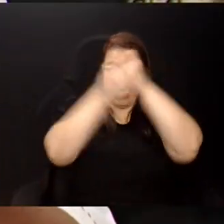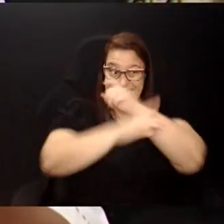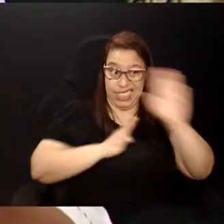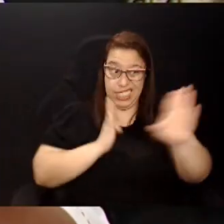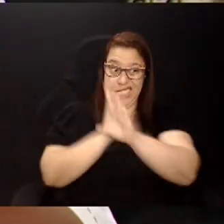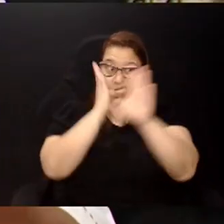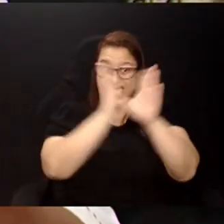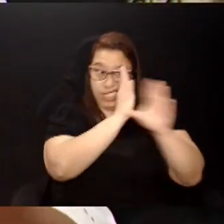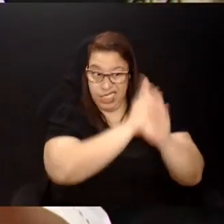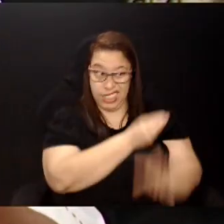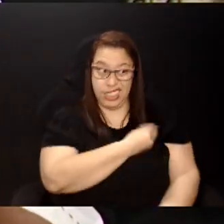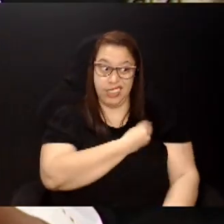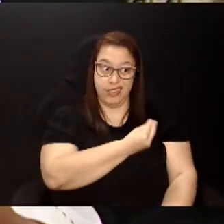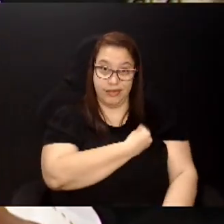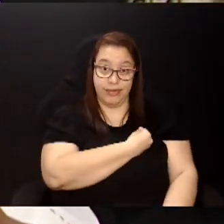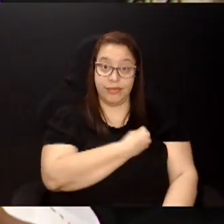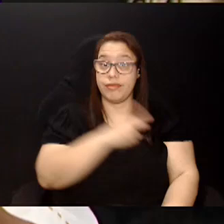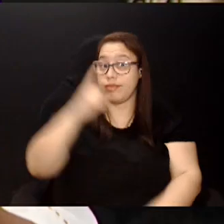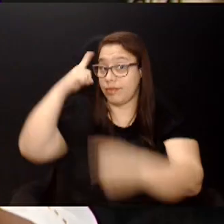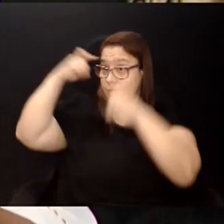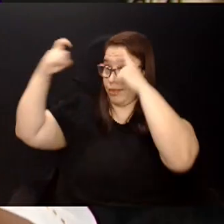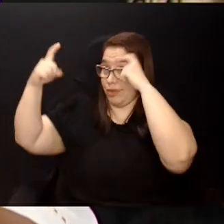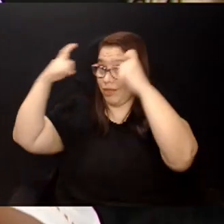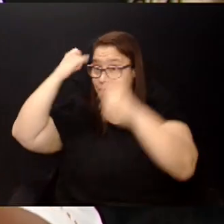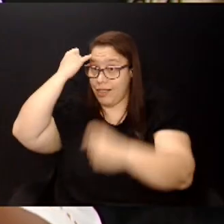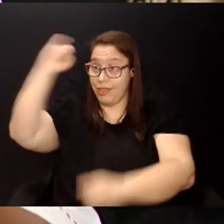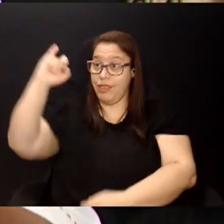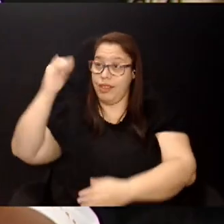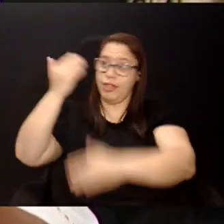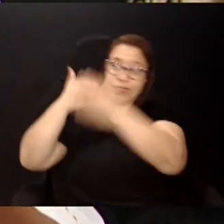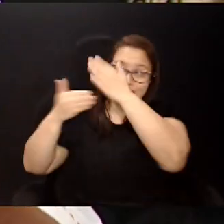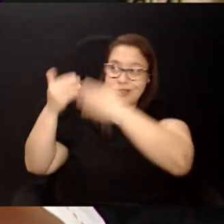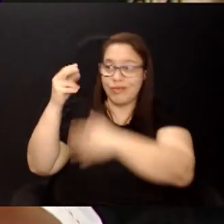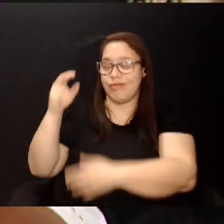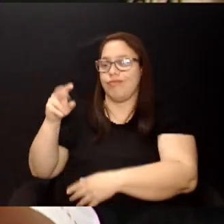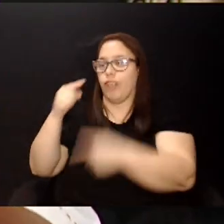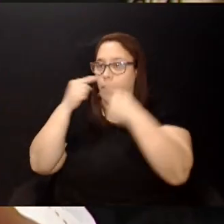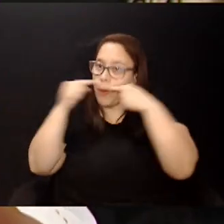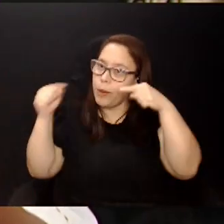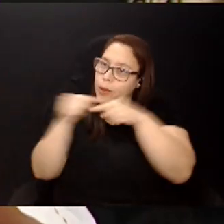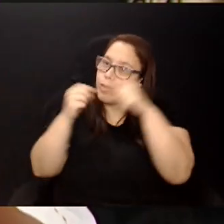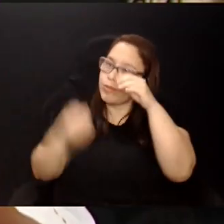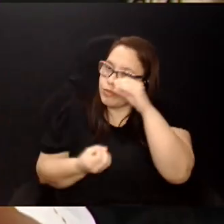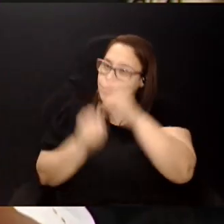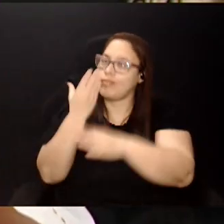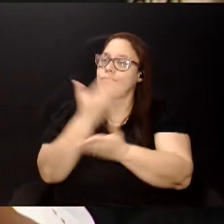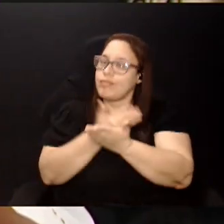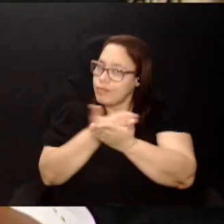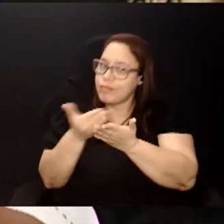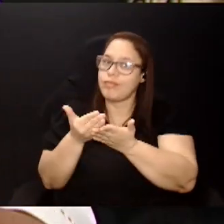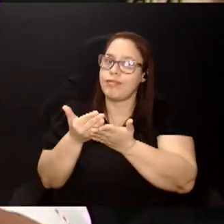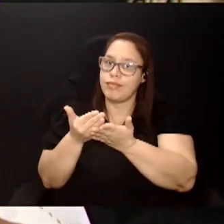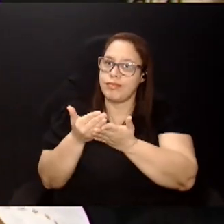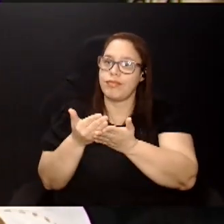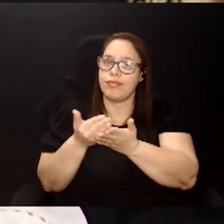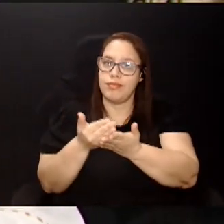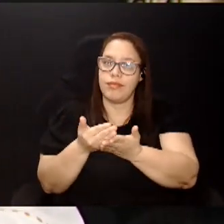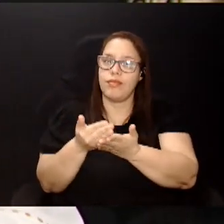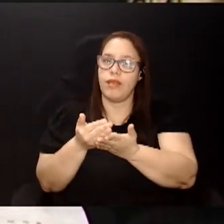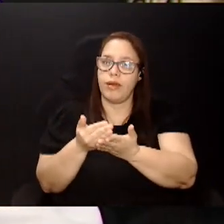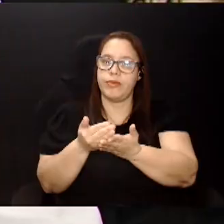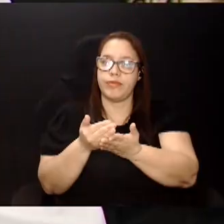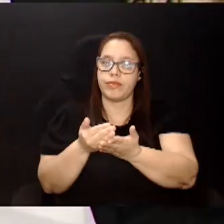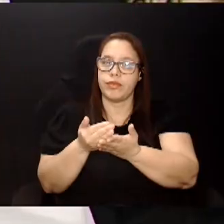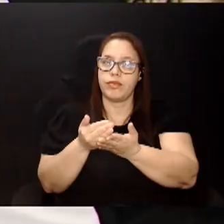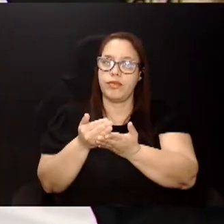da vida. Essa ideia de resgatar o Carlos Gomes, ela surgiu desde o início de quando a